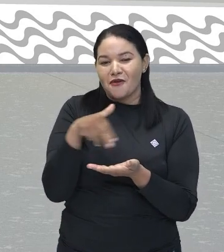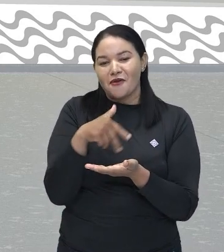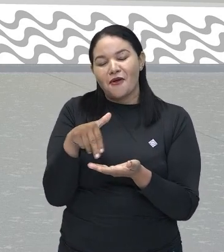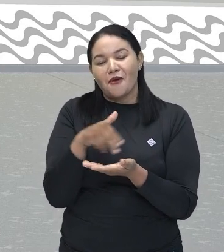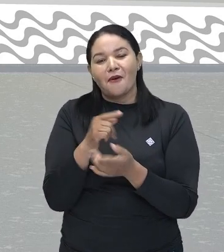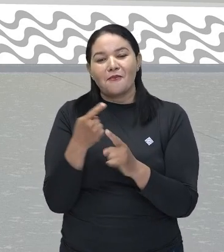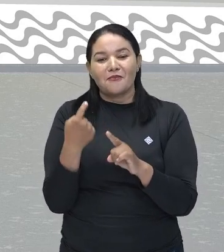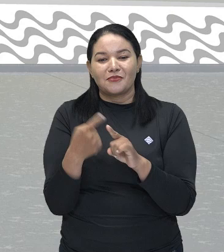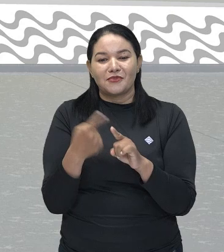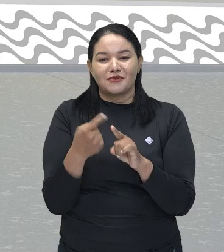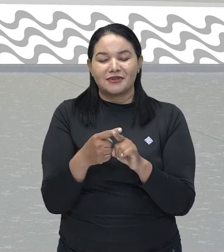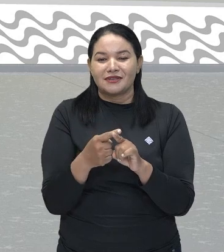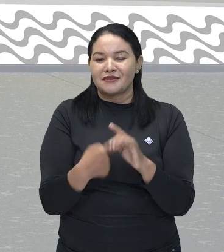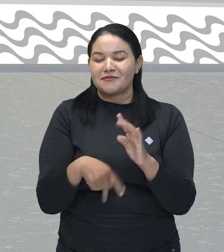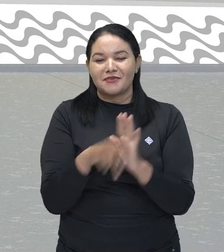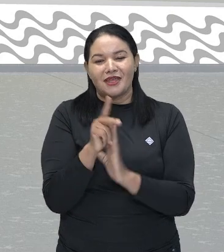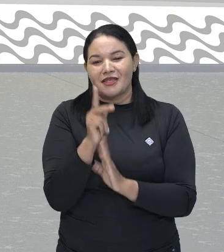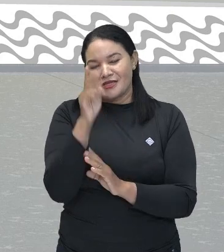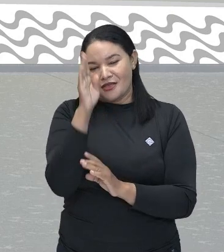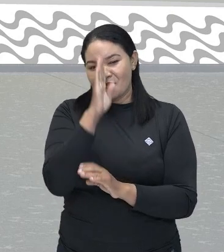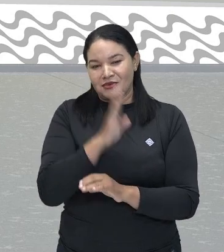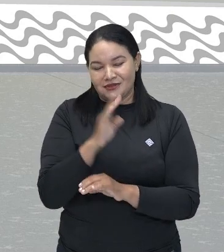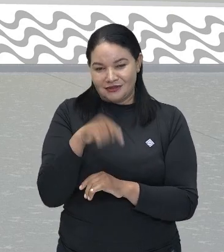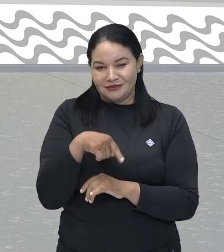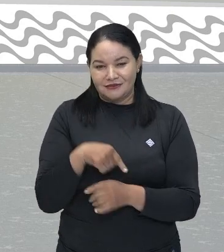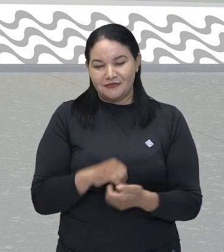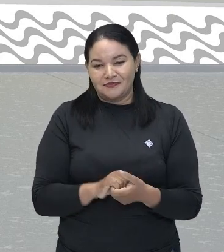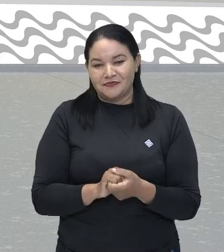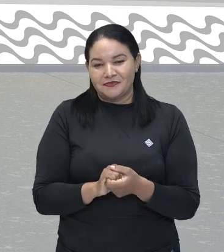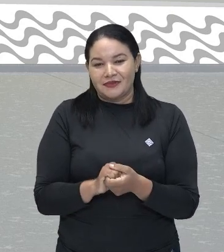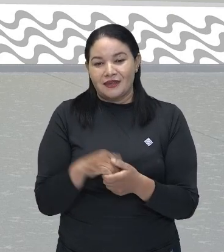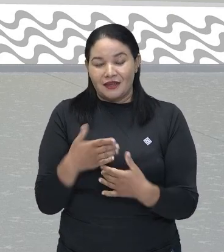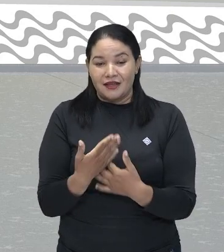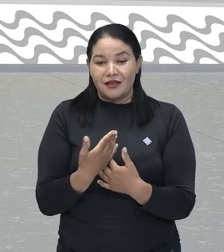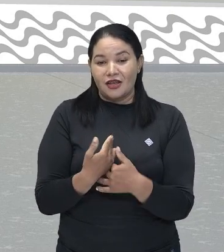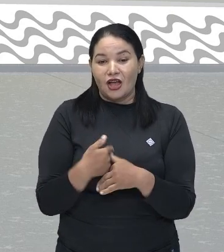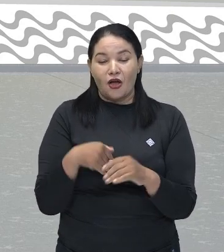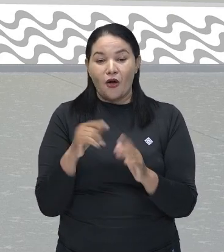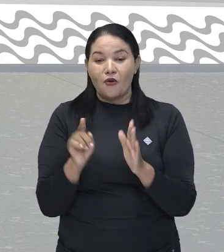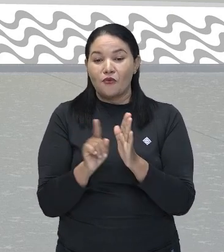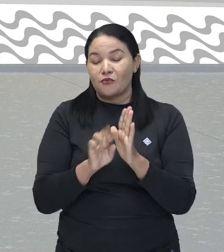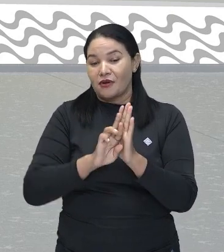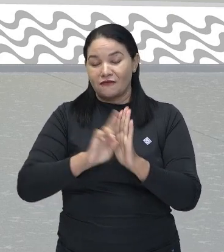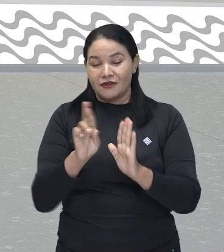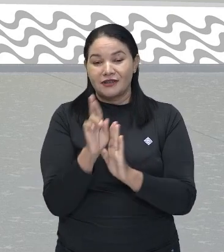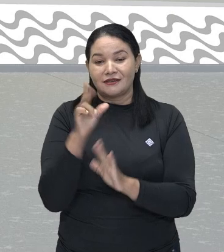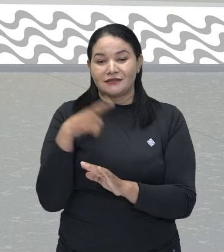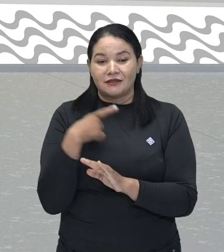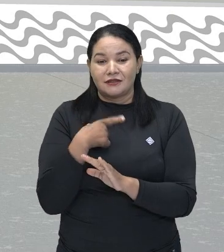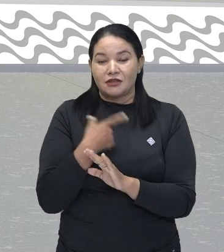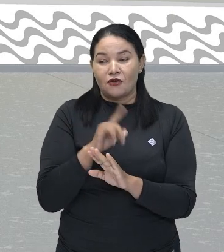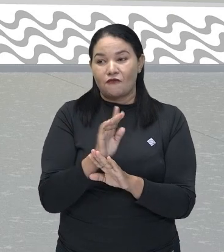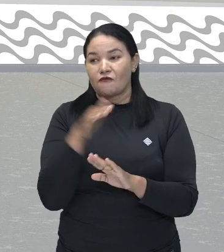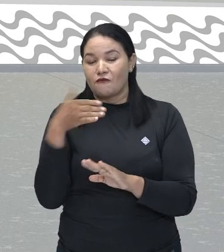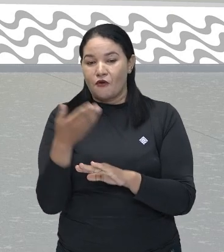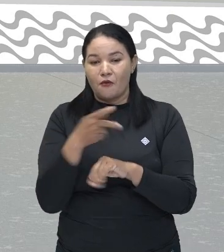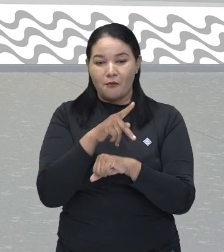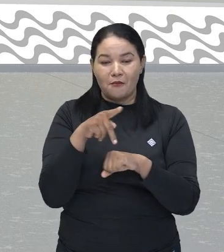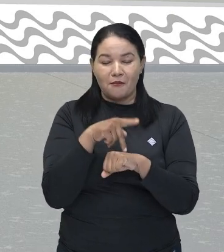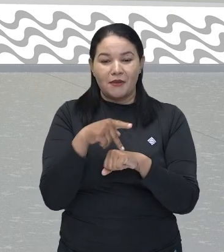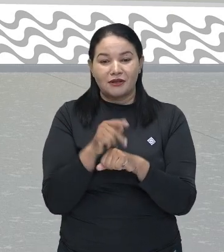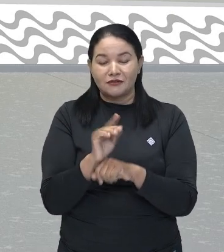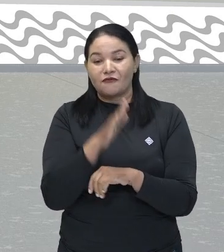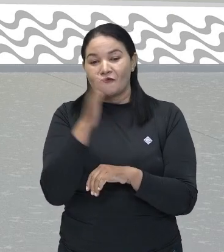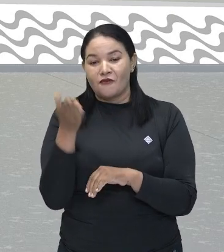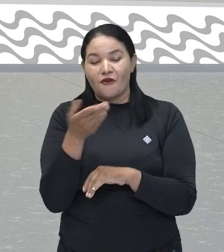muito a cara do Brasil. O Brasil, muitas referências que existem fora do nosso país, quando